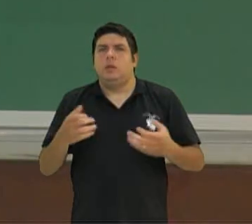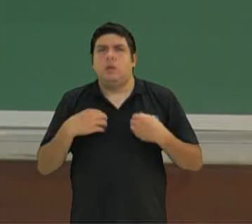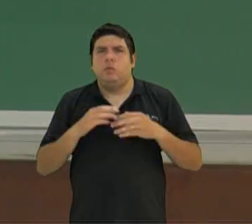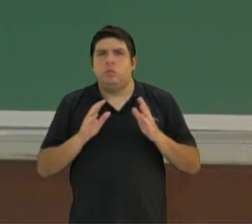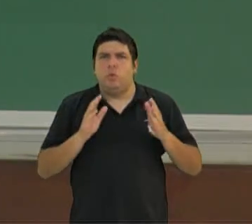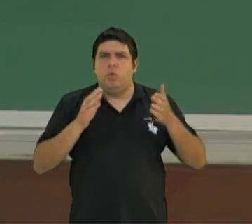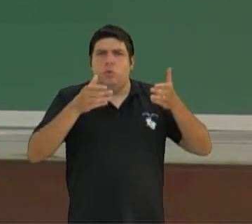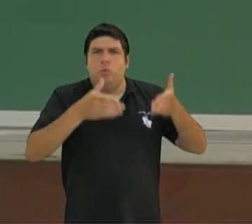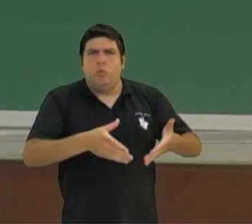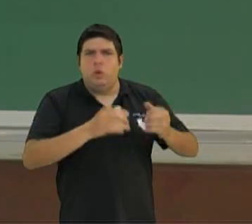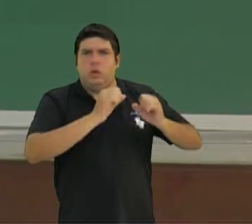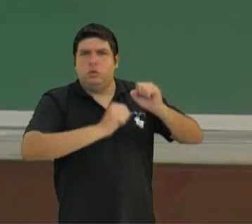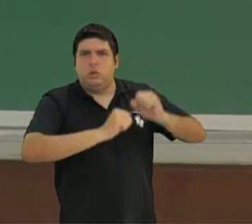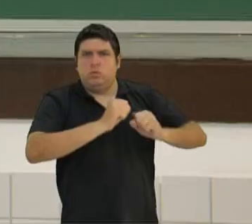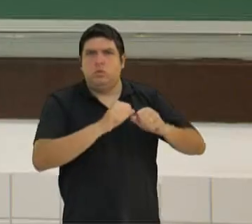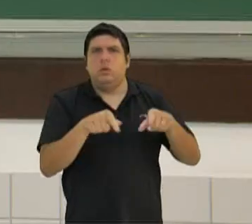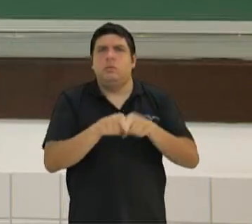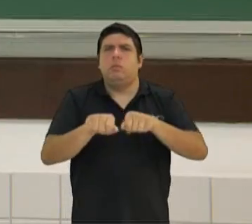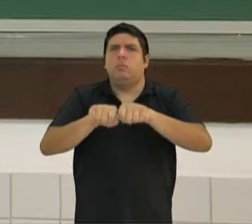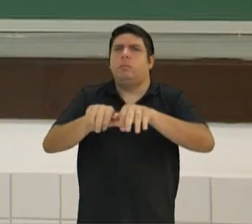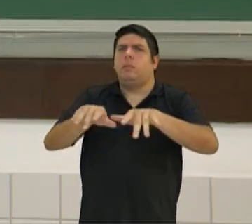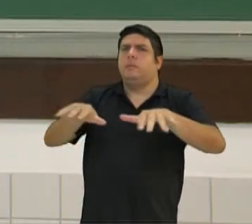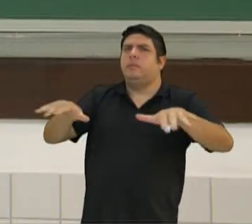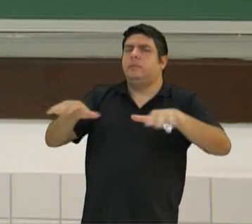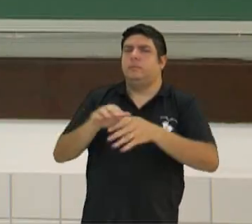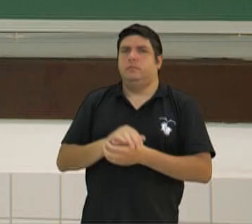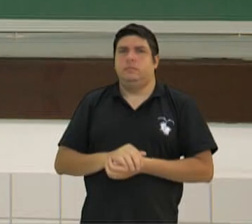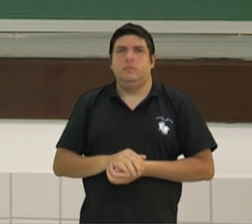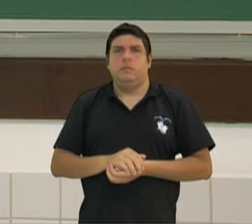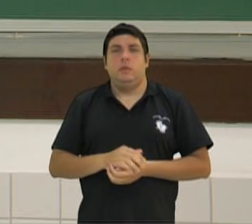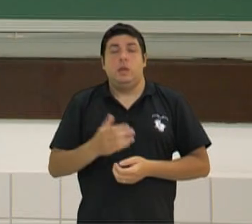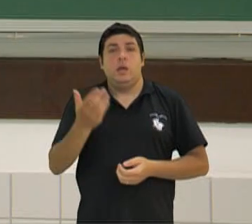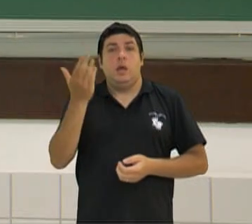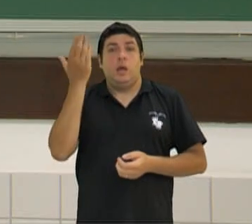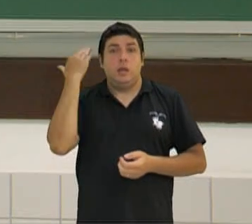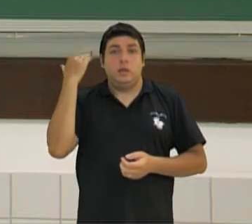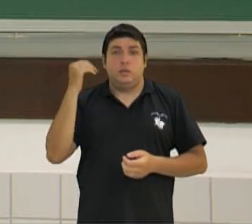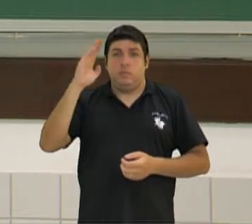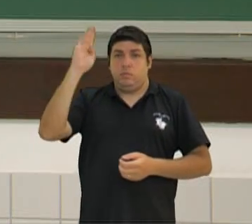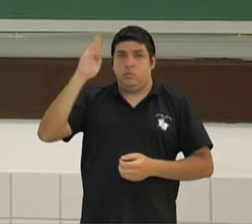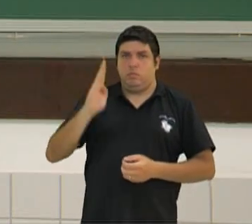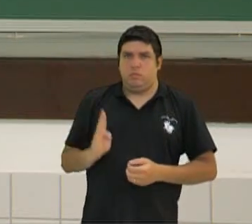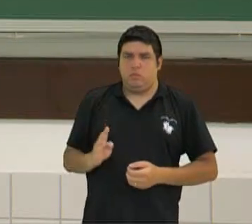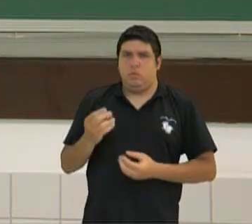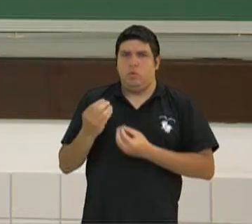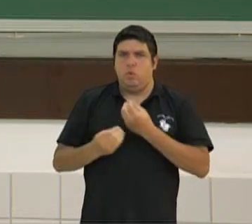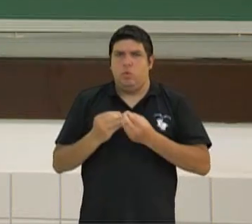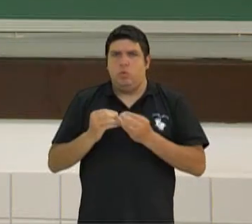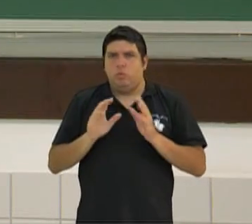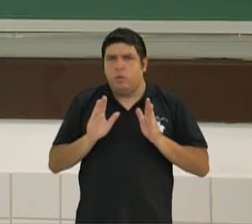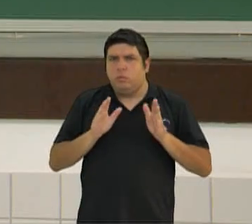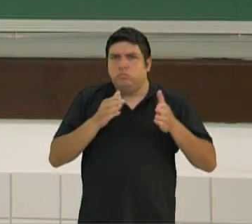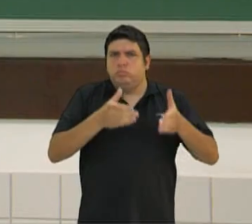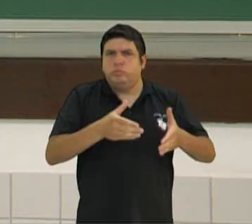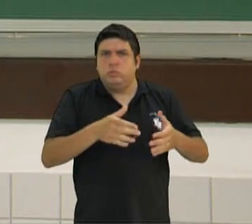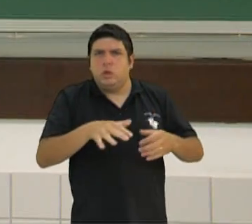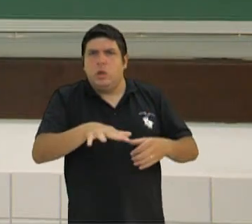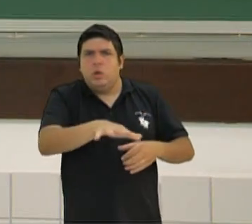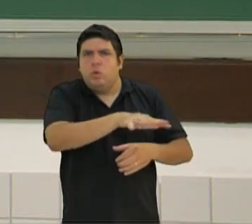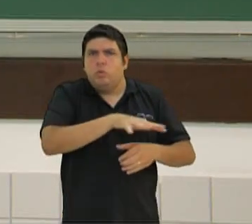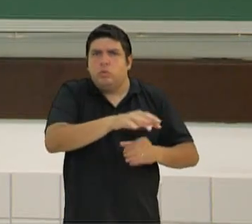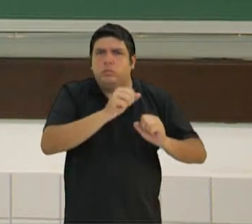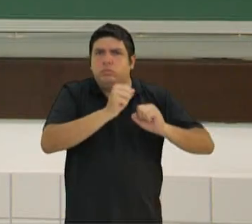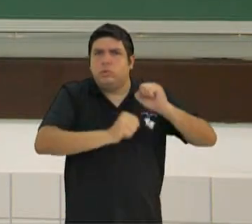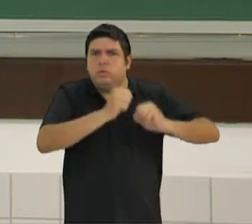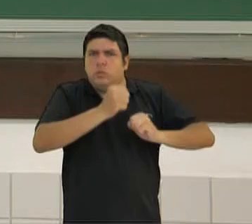desconcentração industrial. Então como que acontece? Primeiro no Brasil nós vamos ter concentração, algumas áreas onde as indústrias se